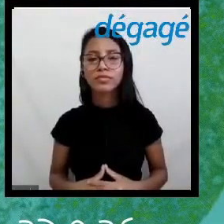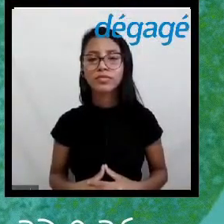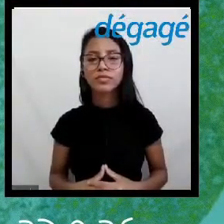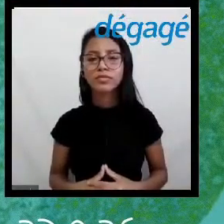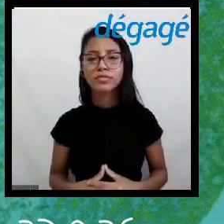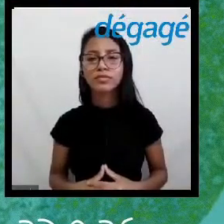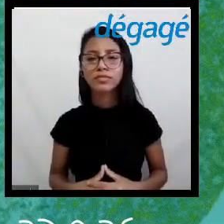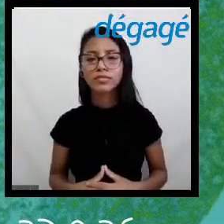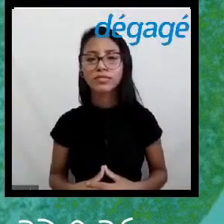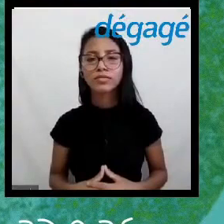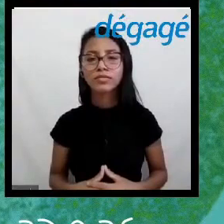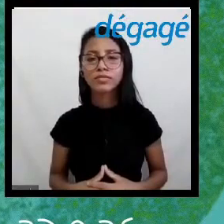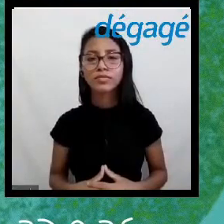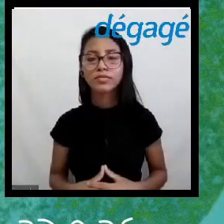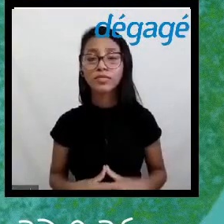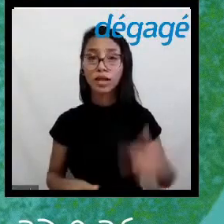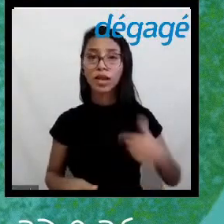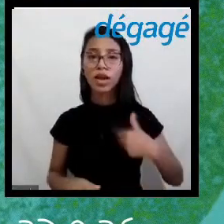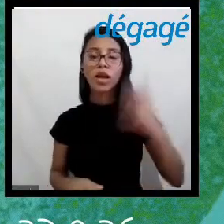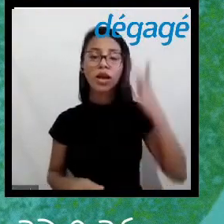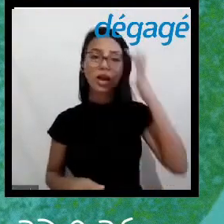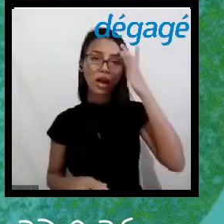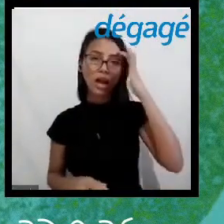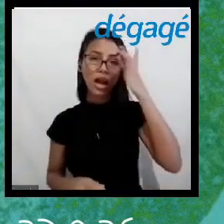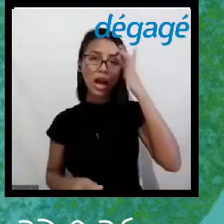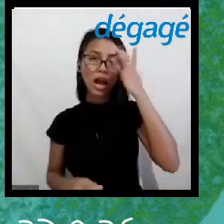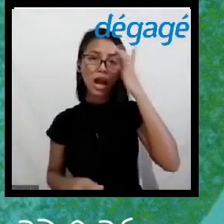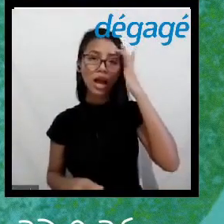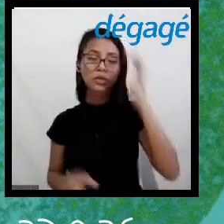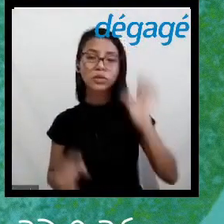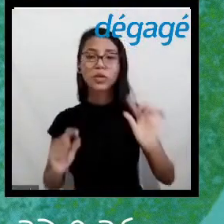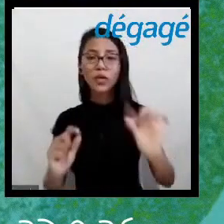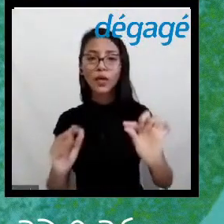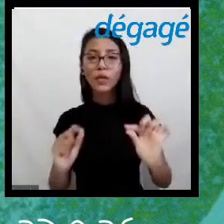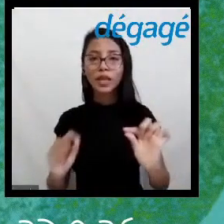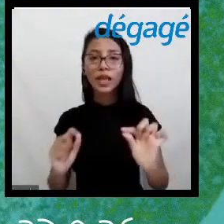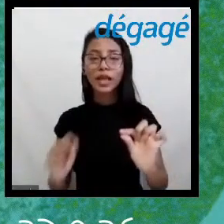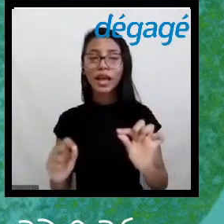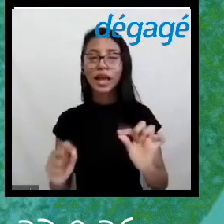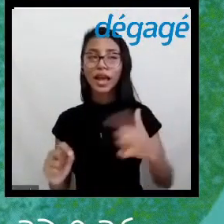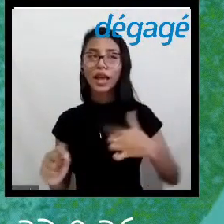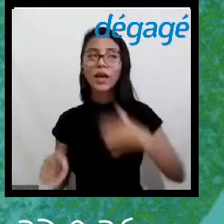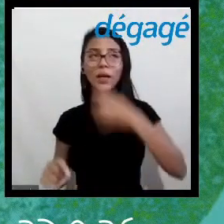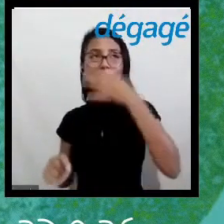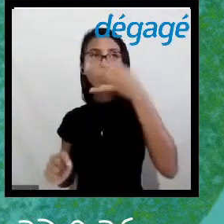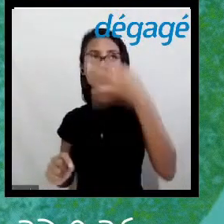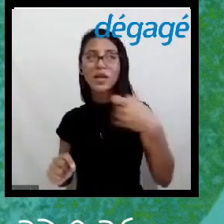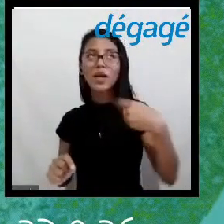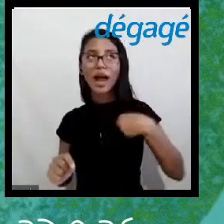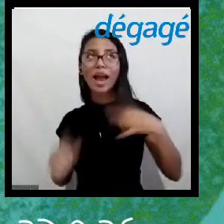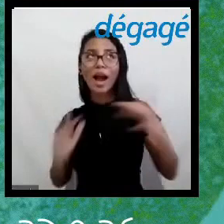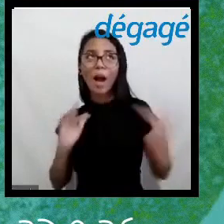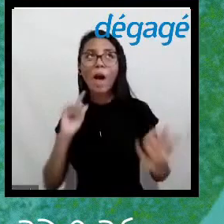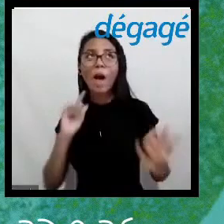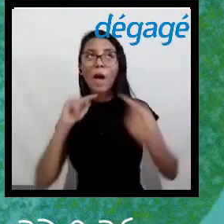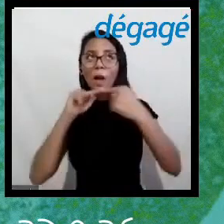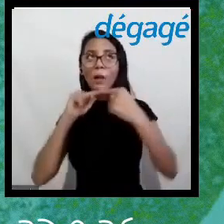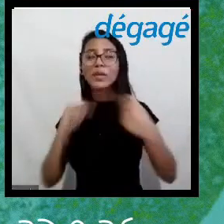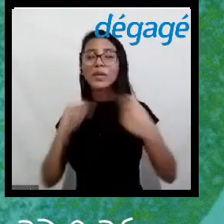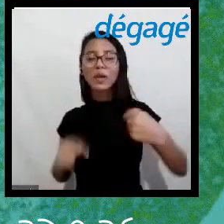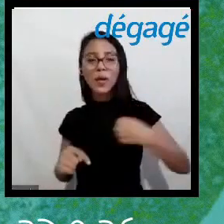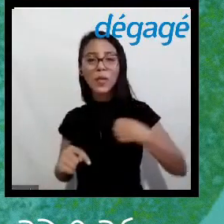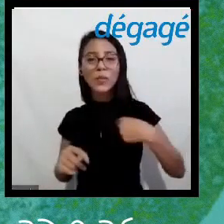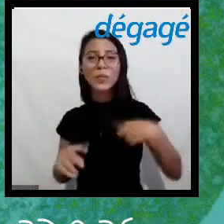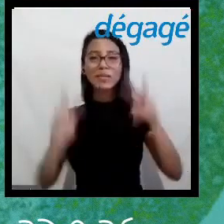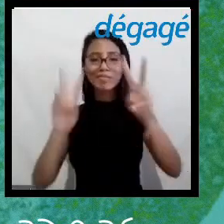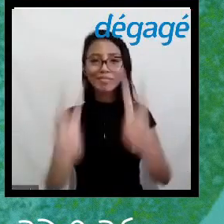tudo a ver também com a minha história, a questão do artes, autismos e afetos, porque o músico precisa